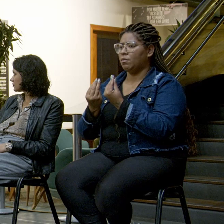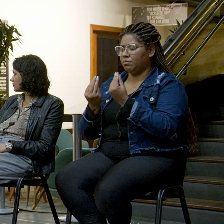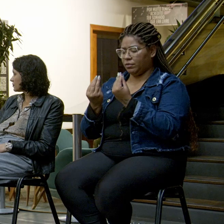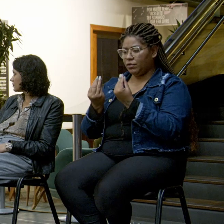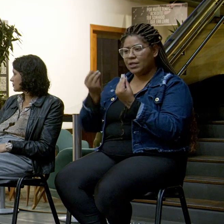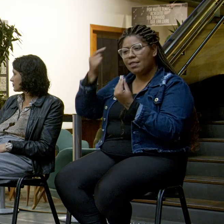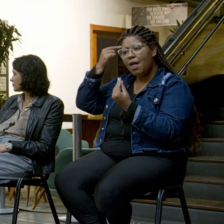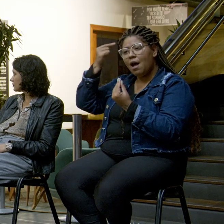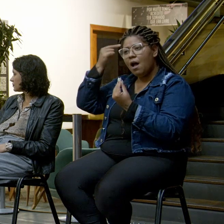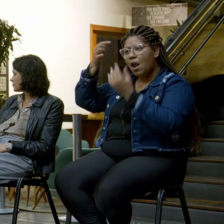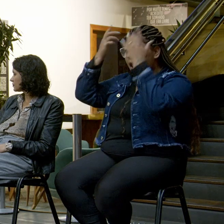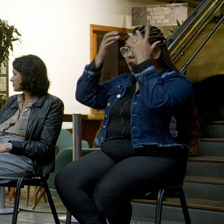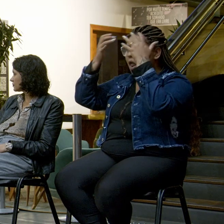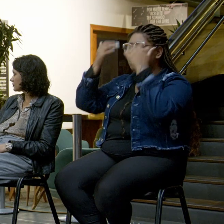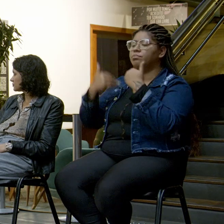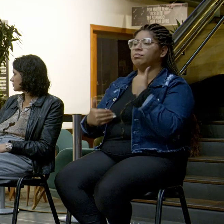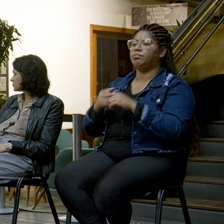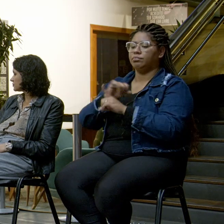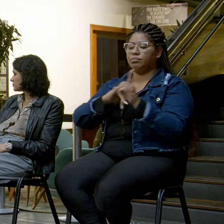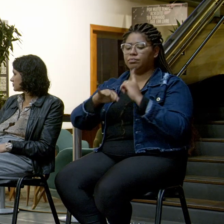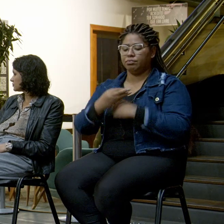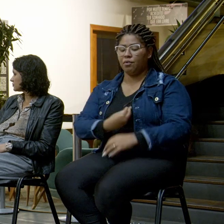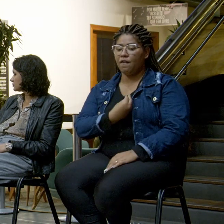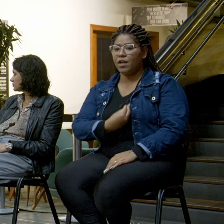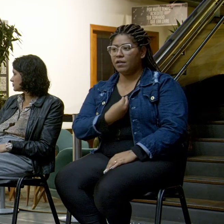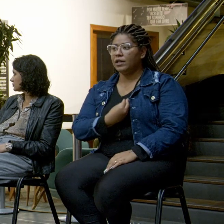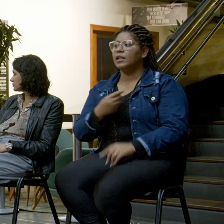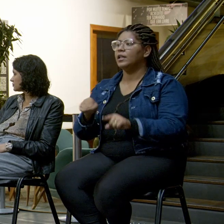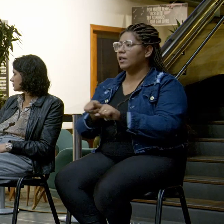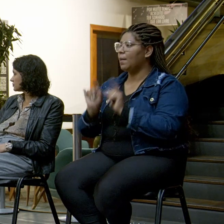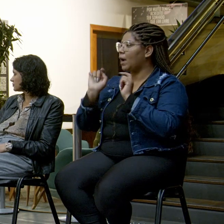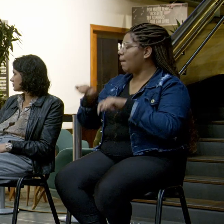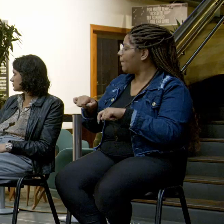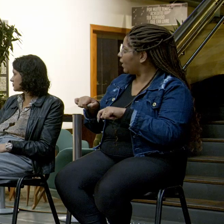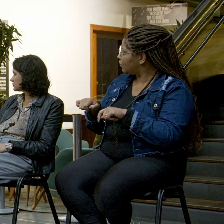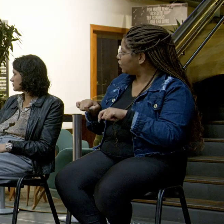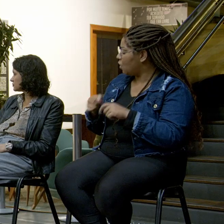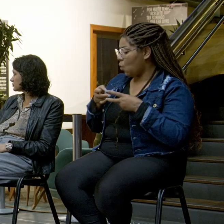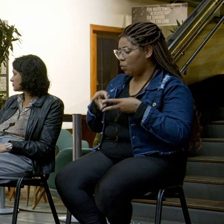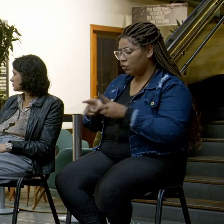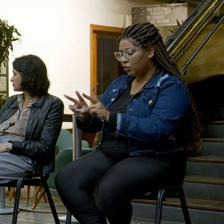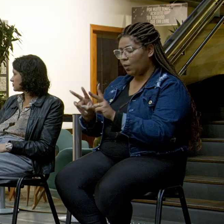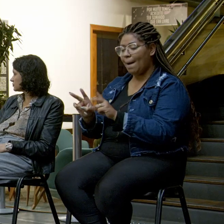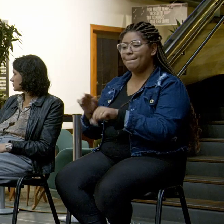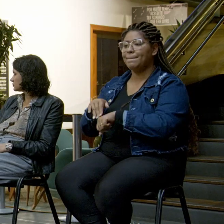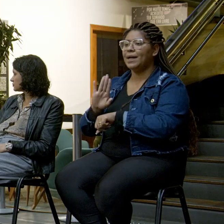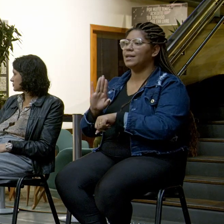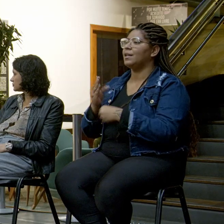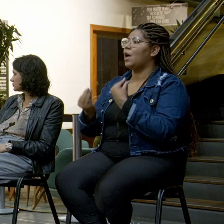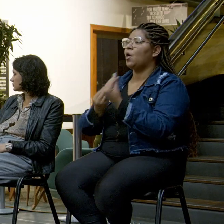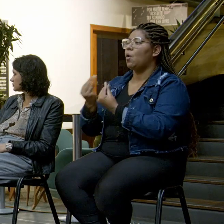conhecimento, que atravessa o corpo social e é capaz de romper, ou pelo menos desestabilizar, a hierarquia de saberes